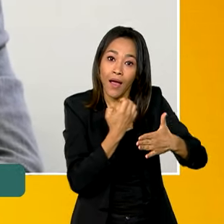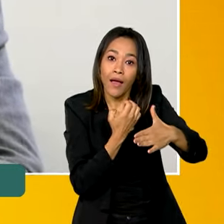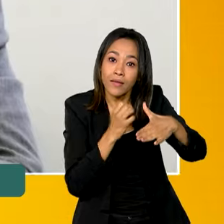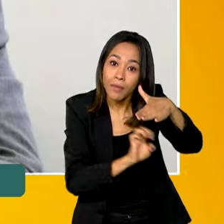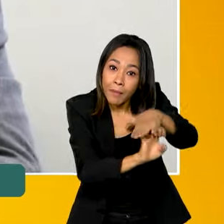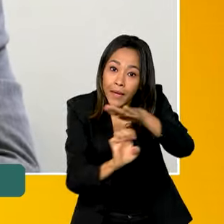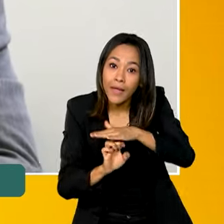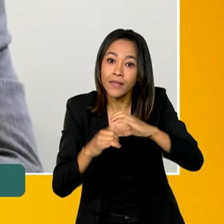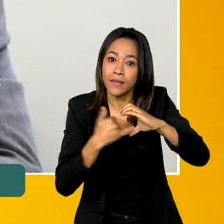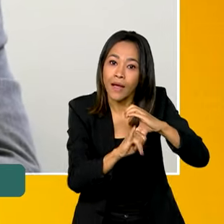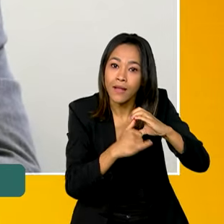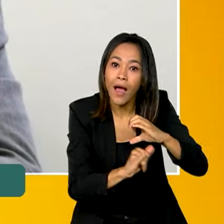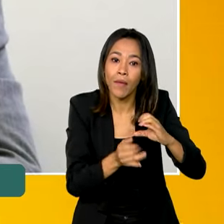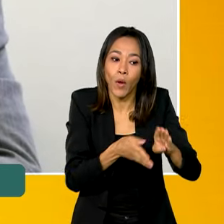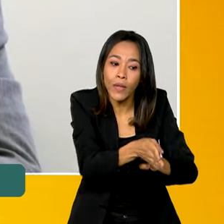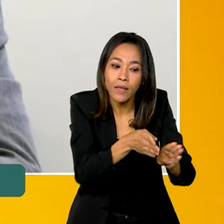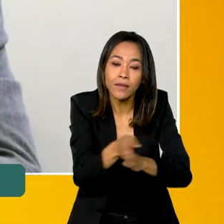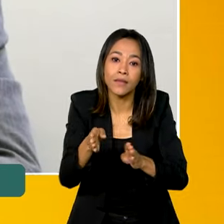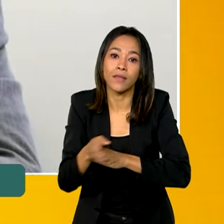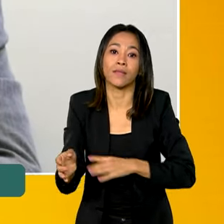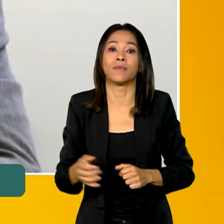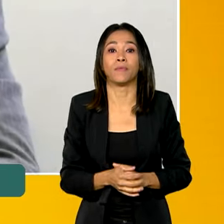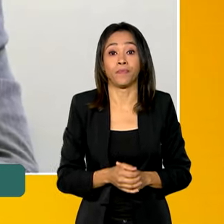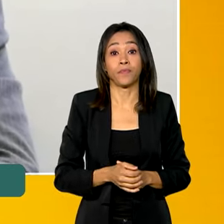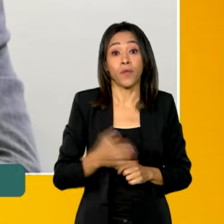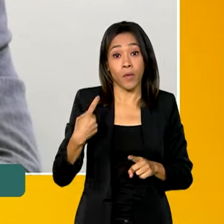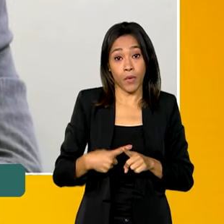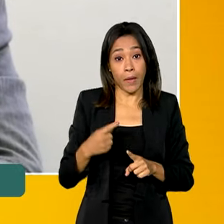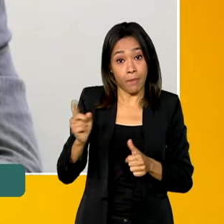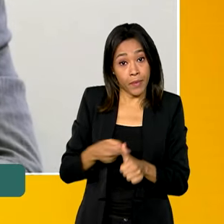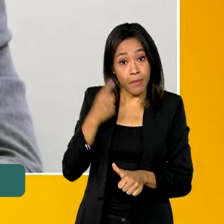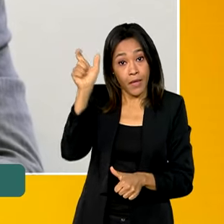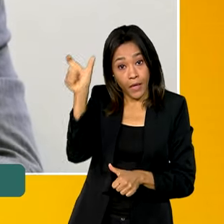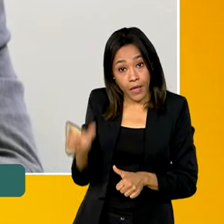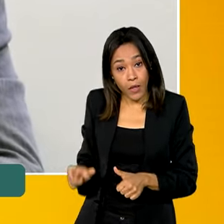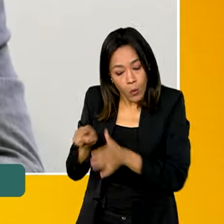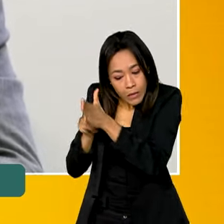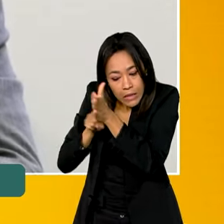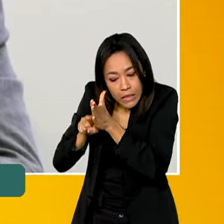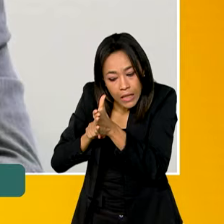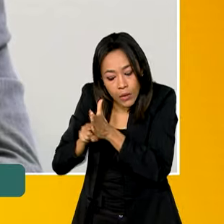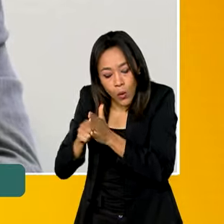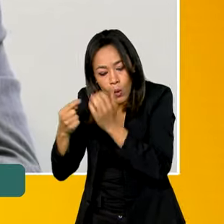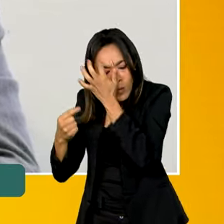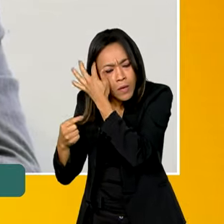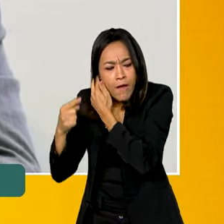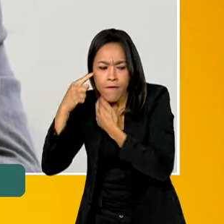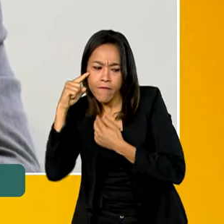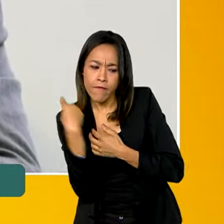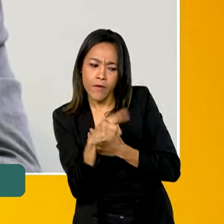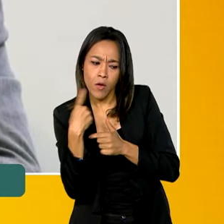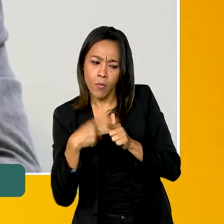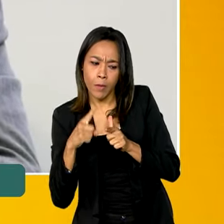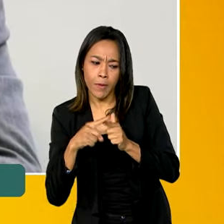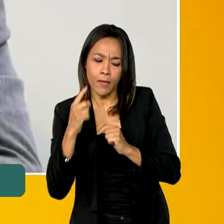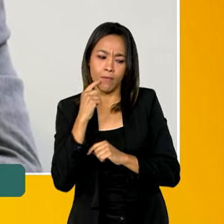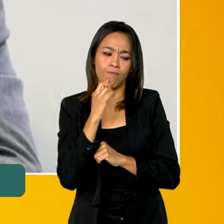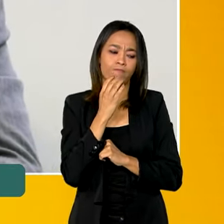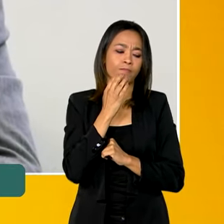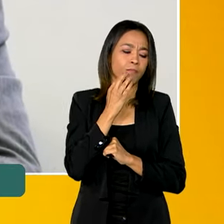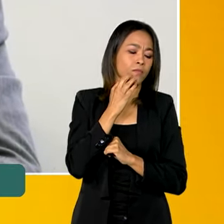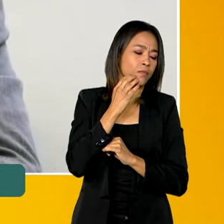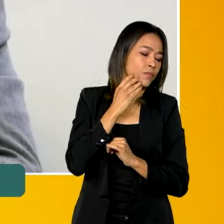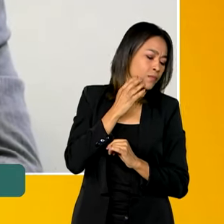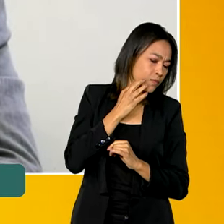isso eh como cientista por exemplo a gente primeiro identifica um determinado problema que a gente quer conhecer que a gente quer